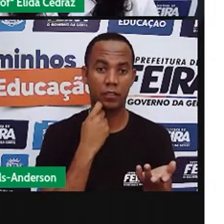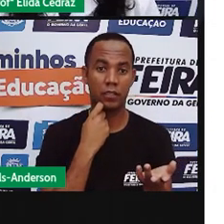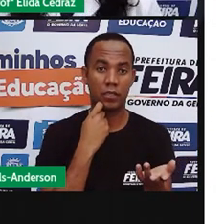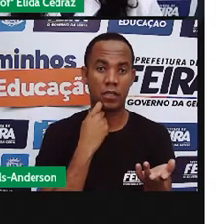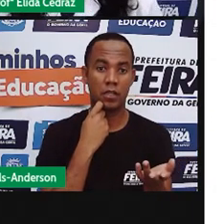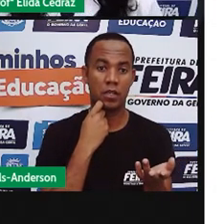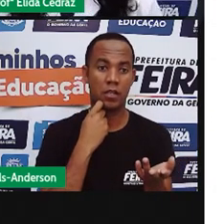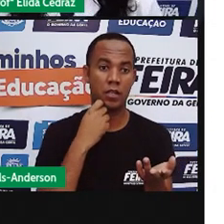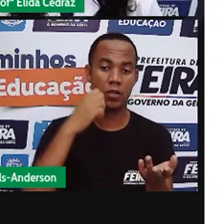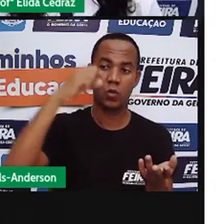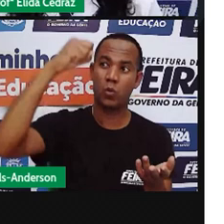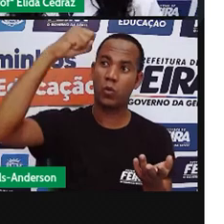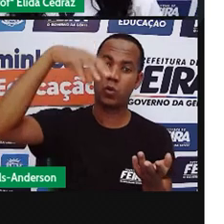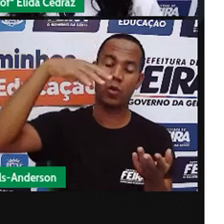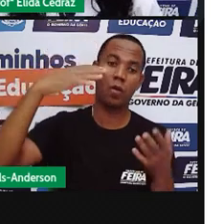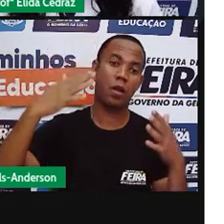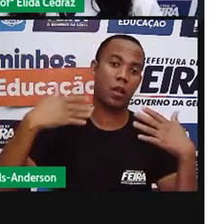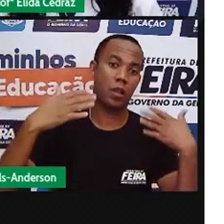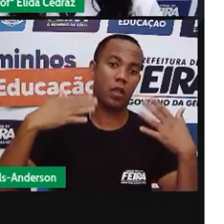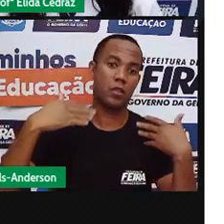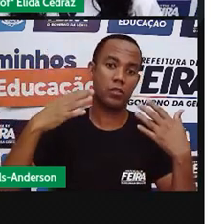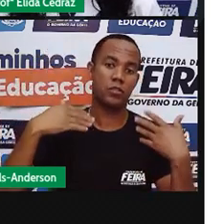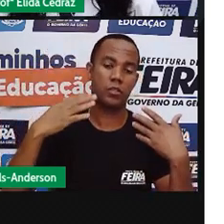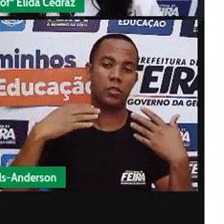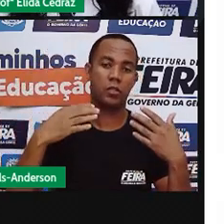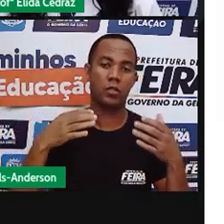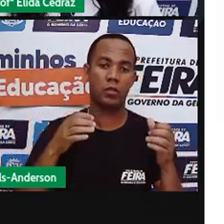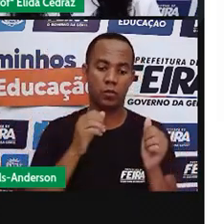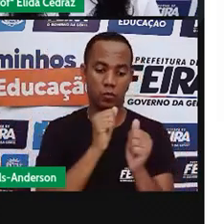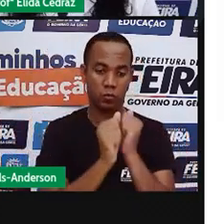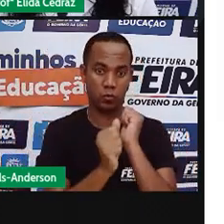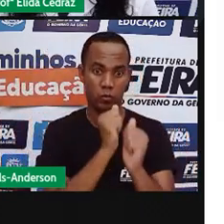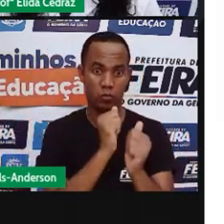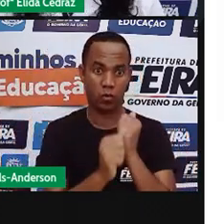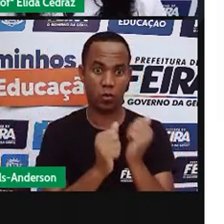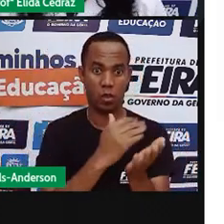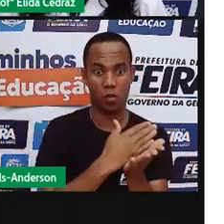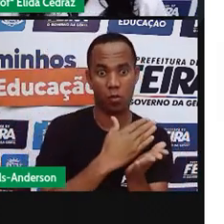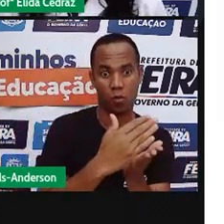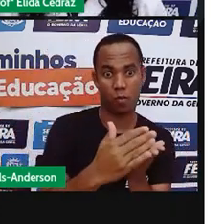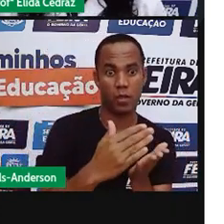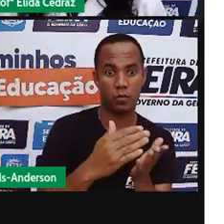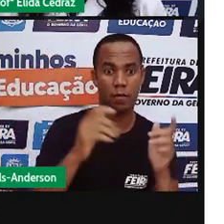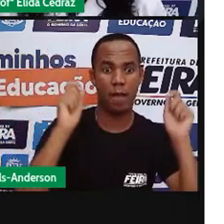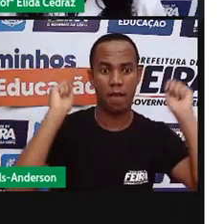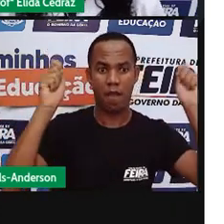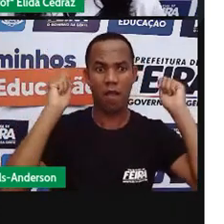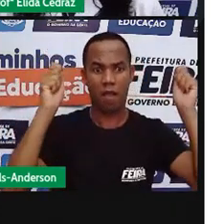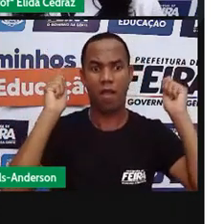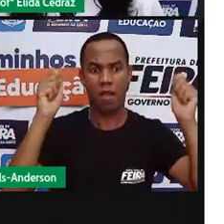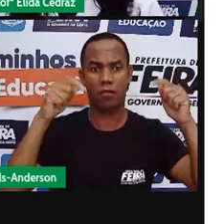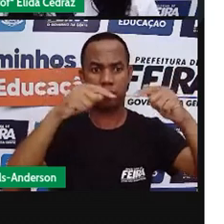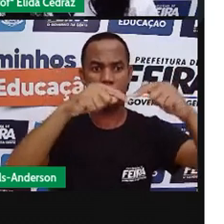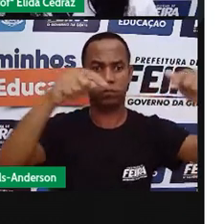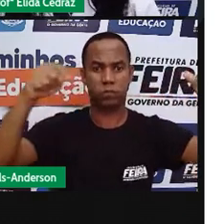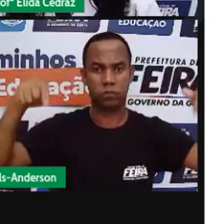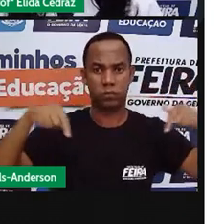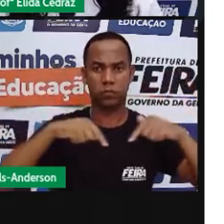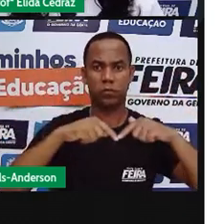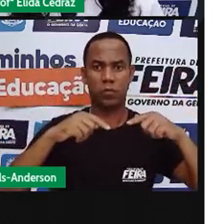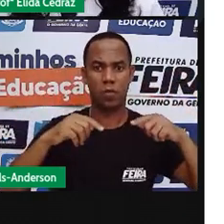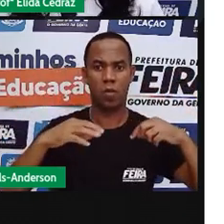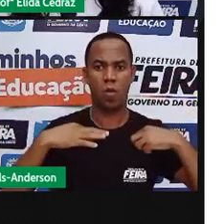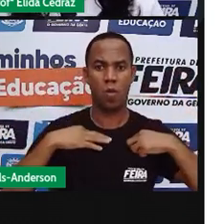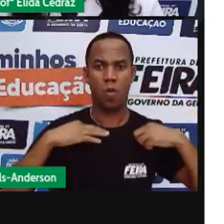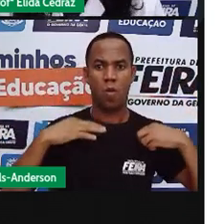e todos suavam demais, quando os times chegaram ao estádio. Eles vestiam os uniformes como este. Que cor